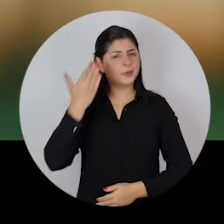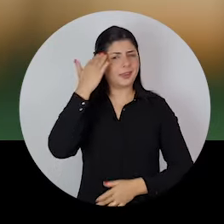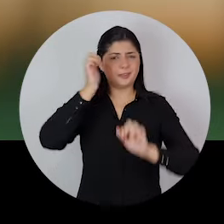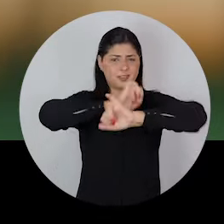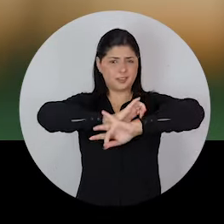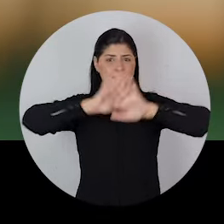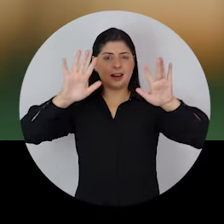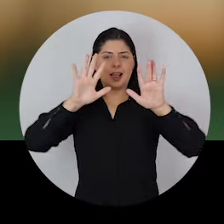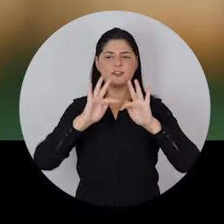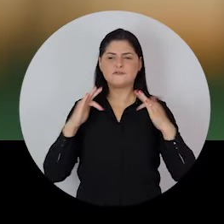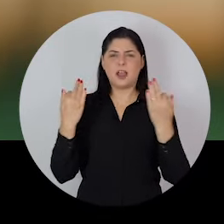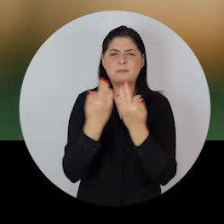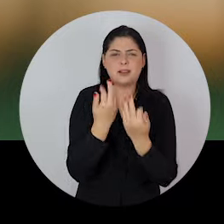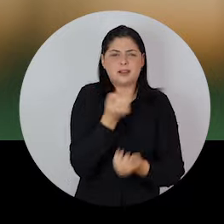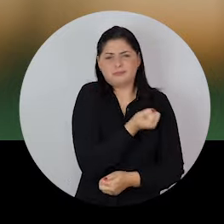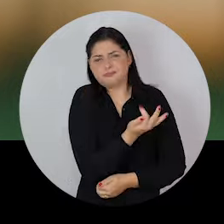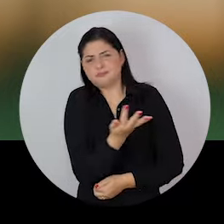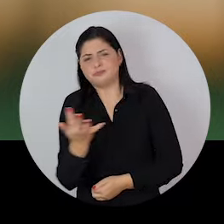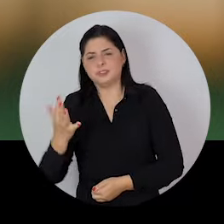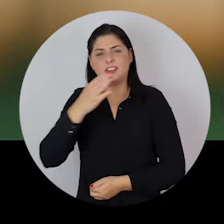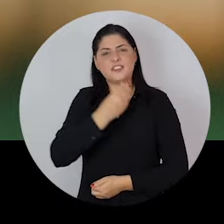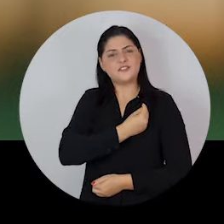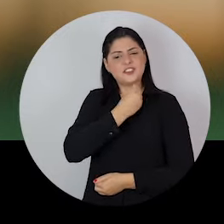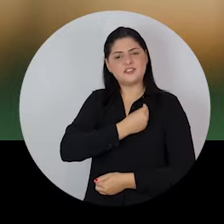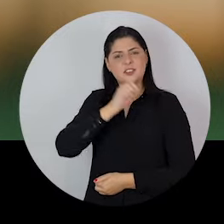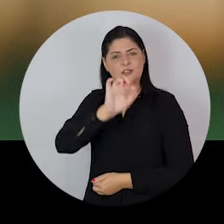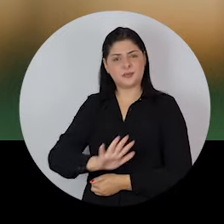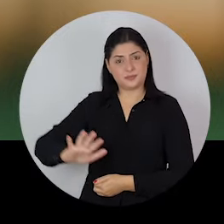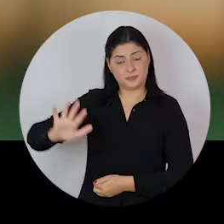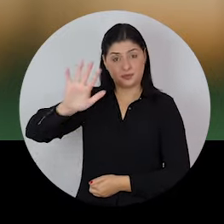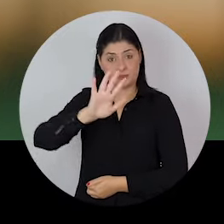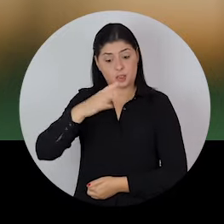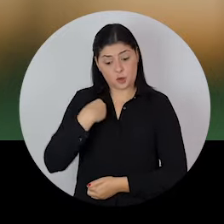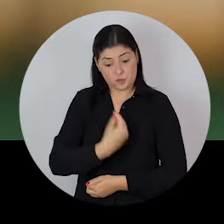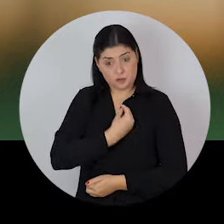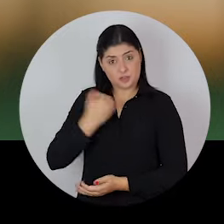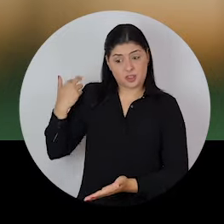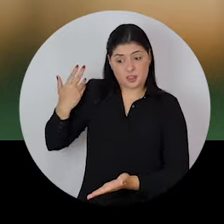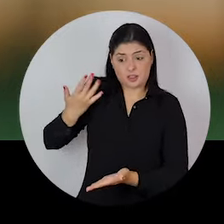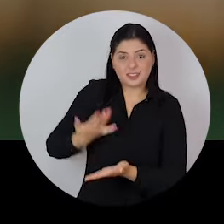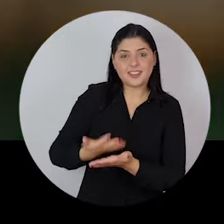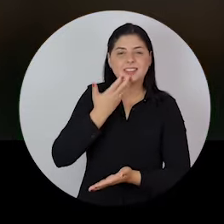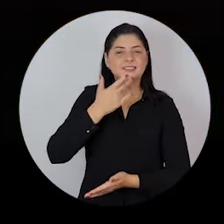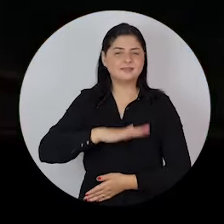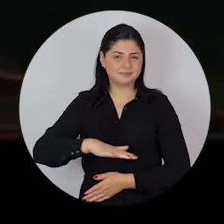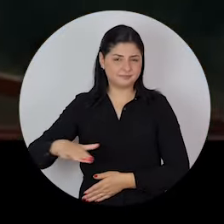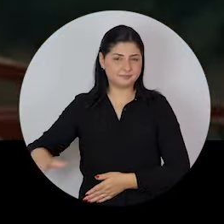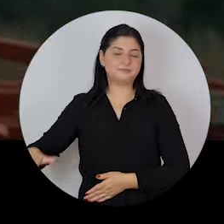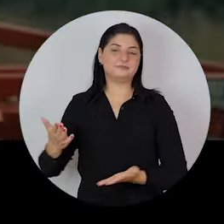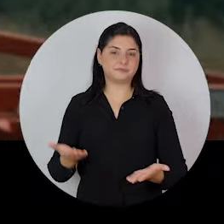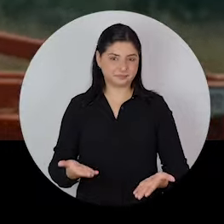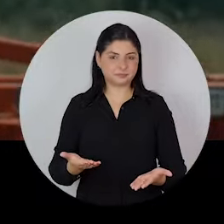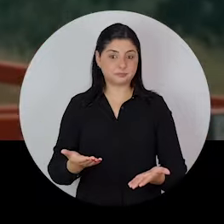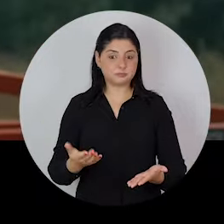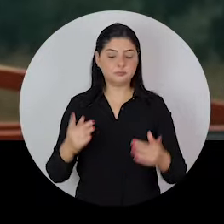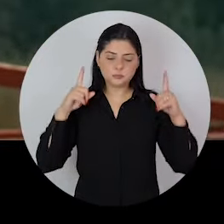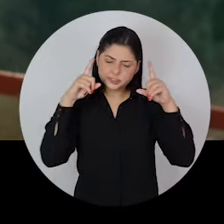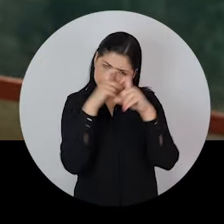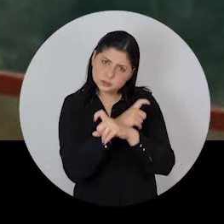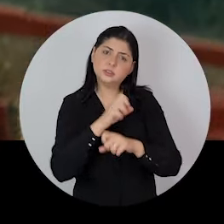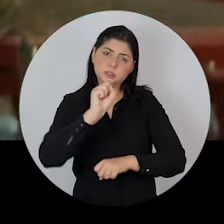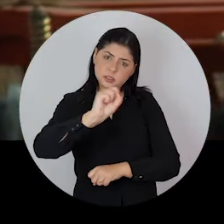o que que milhares de famílias vivem em Mato Grosso porque eu vivi isso minha vida inteira na infância os pessoal que